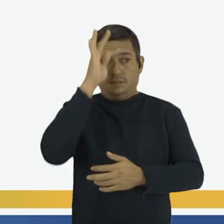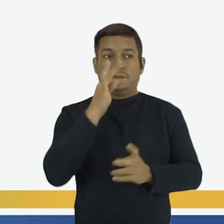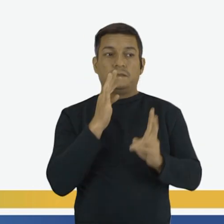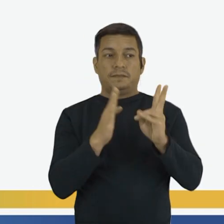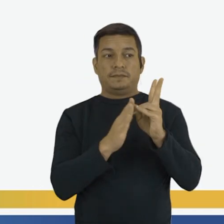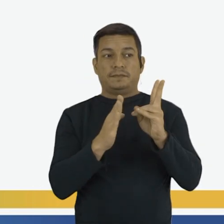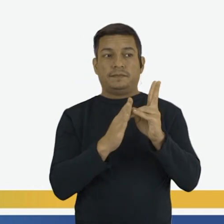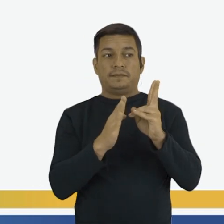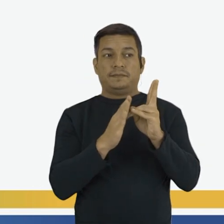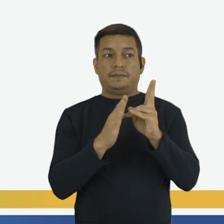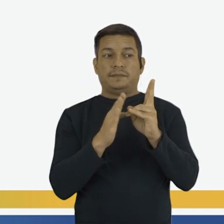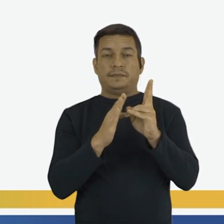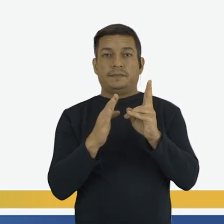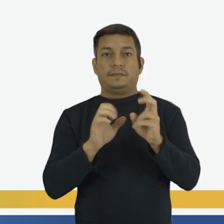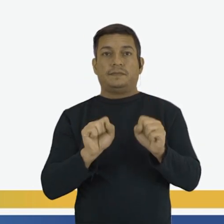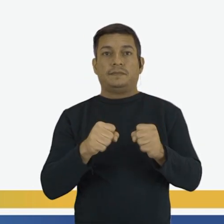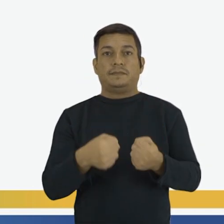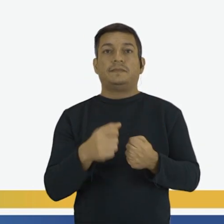indígena,